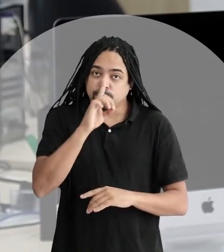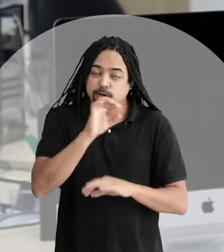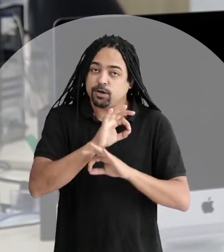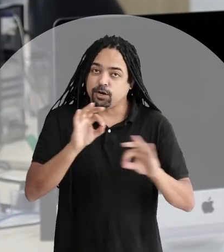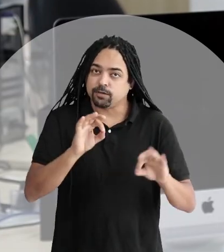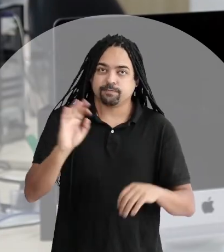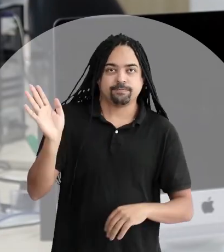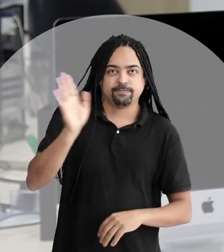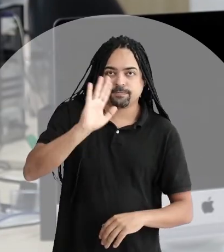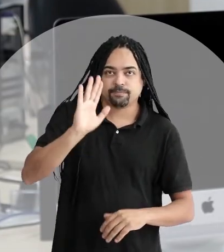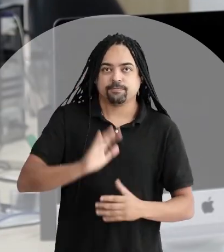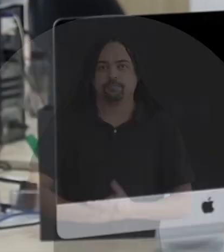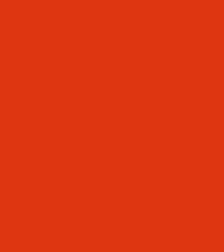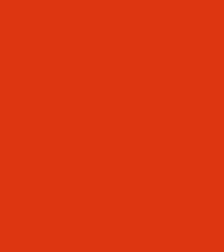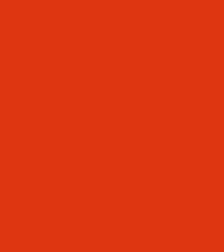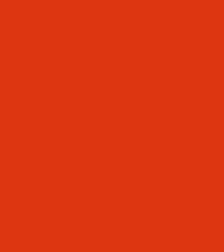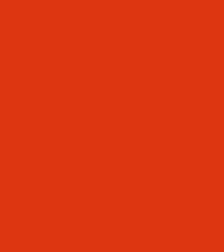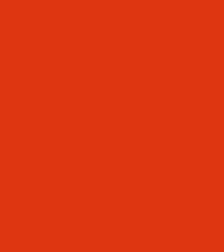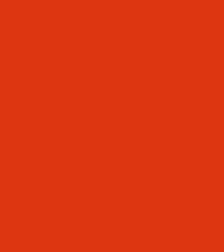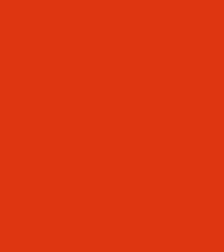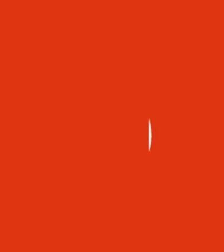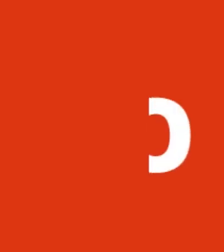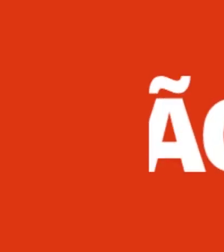vocês e até a próxima